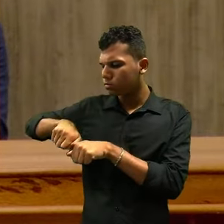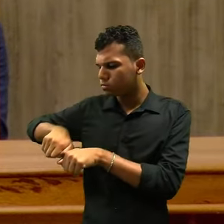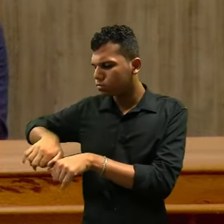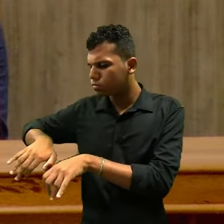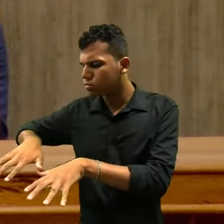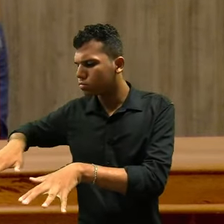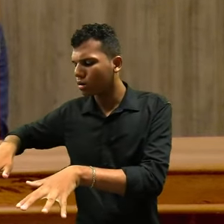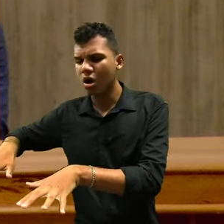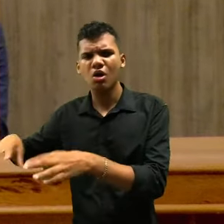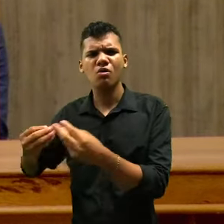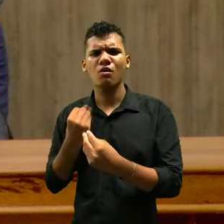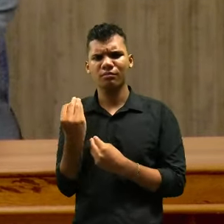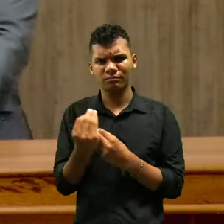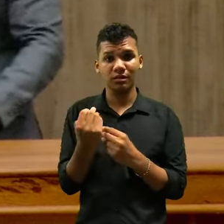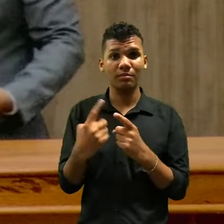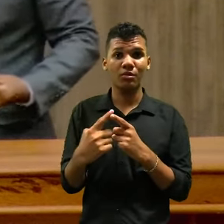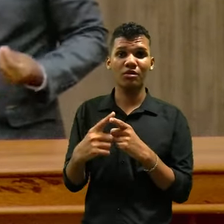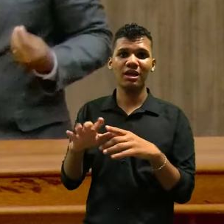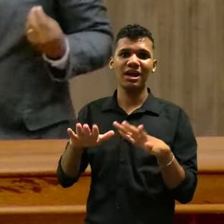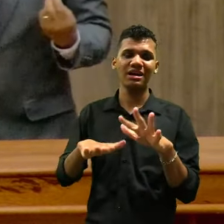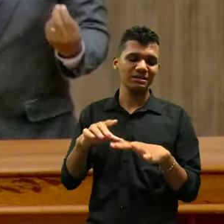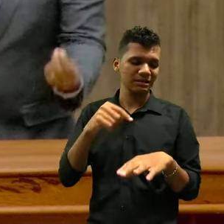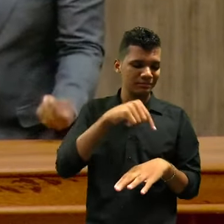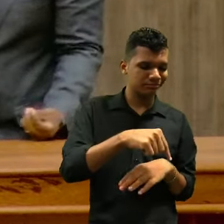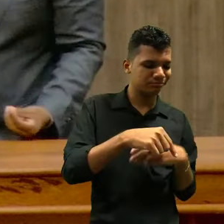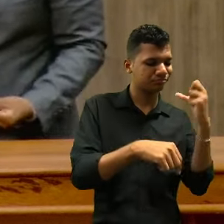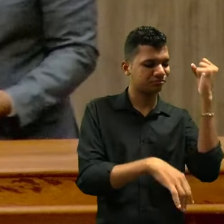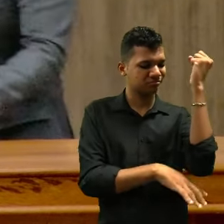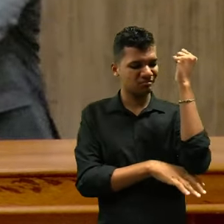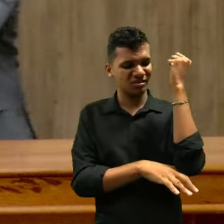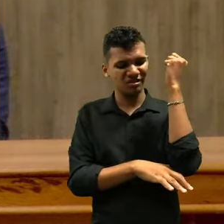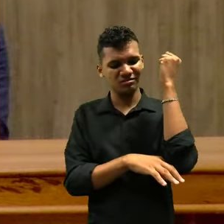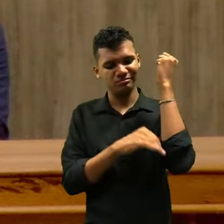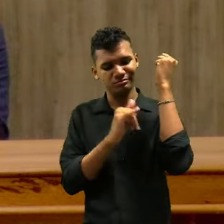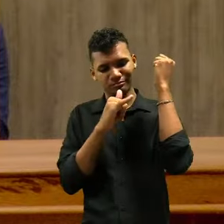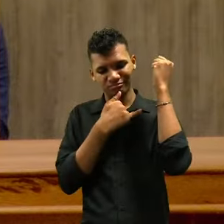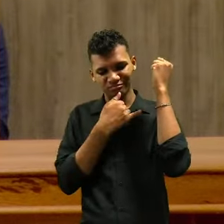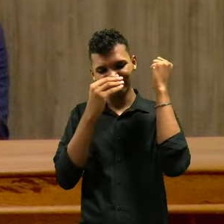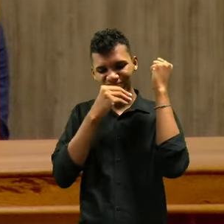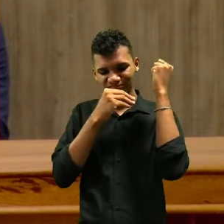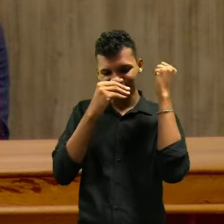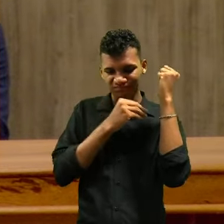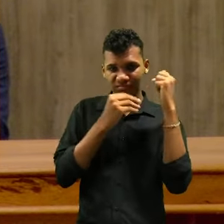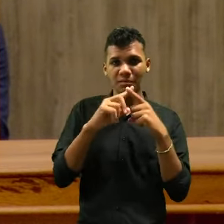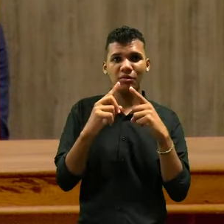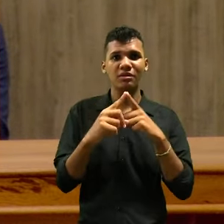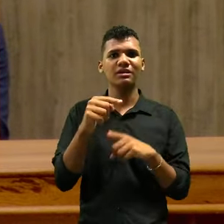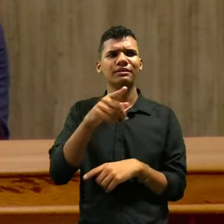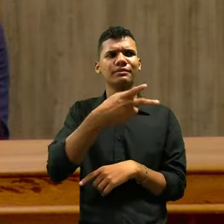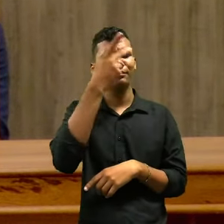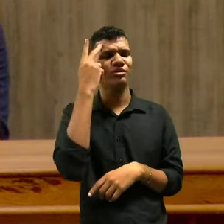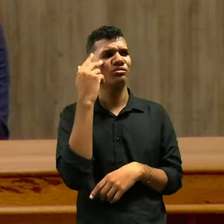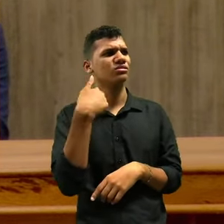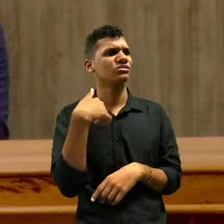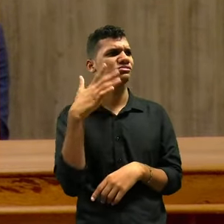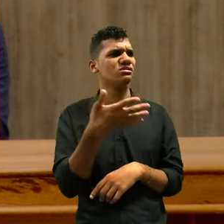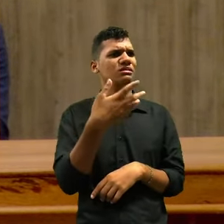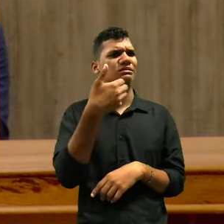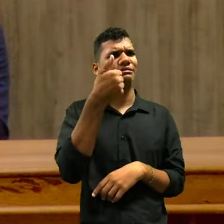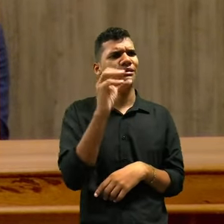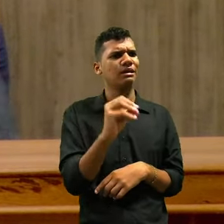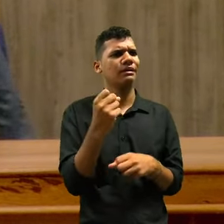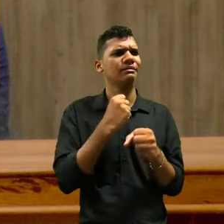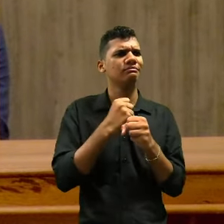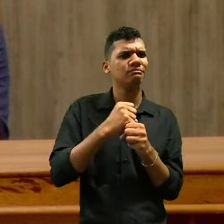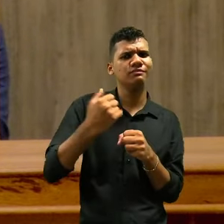como não se alastra ela é doente Zinha ela é fraquinha tem irmão aqui que tá crente há 30 anos crente há 10 anos crente